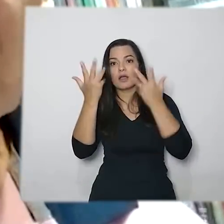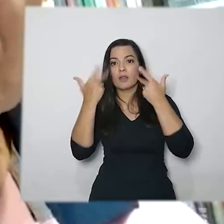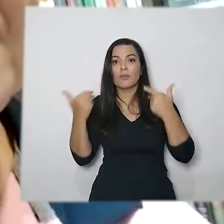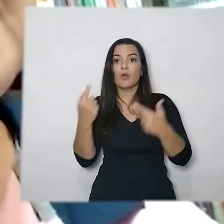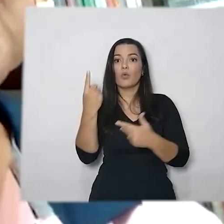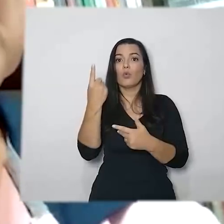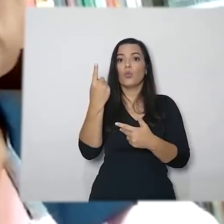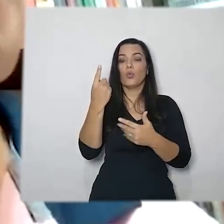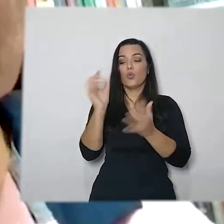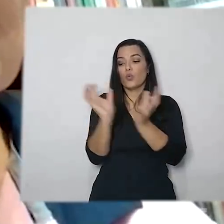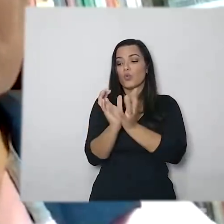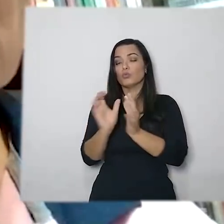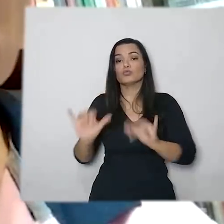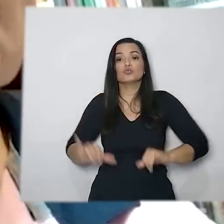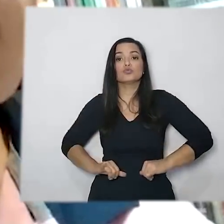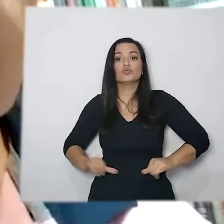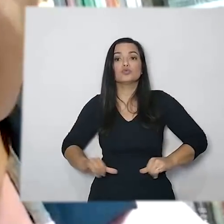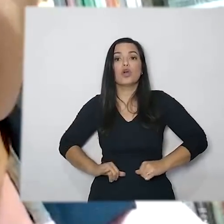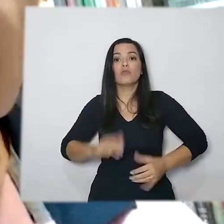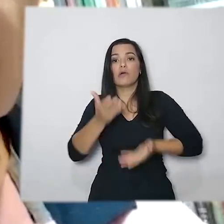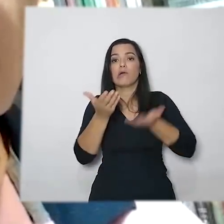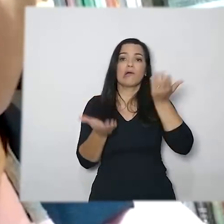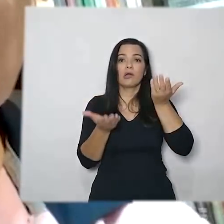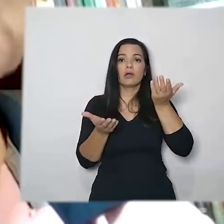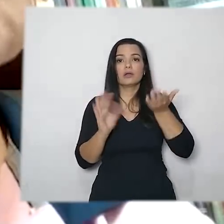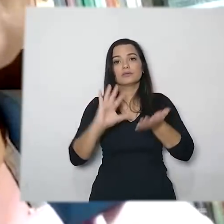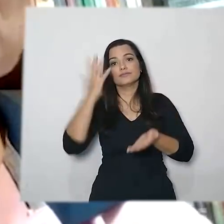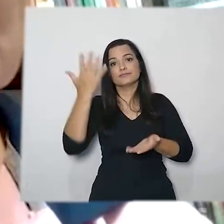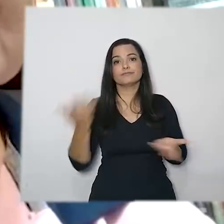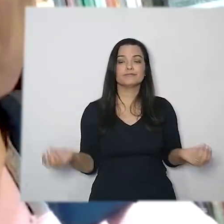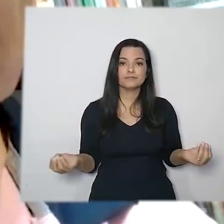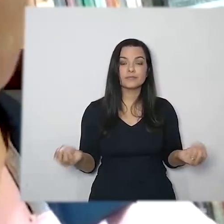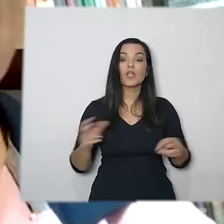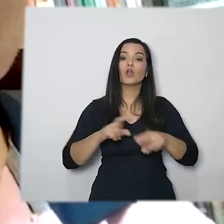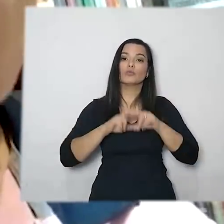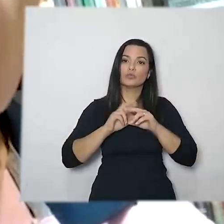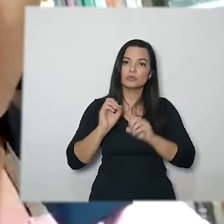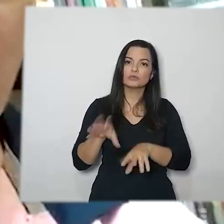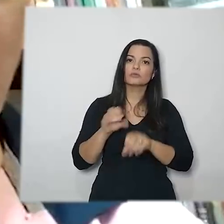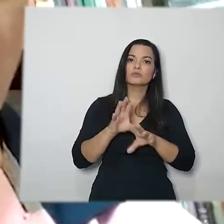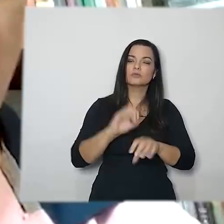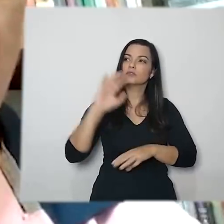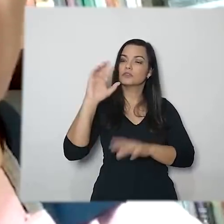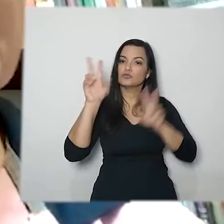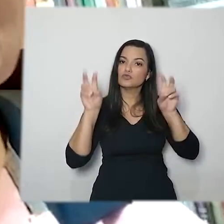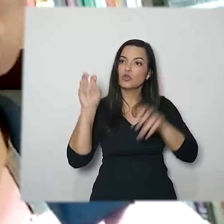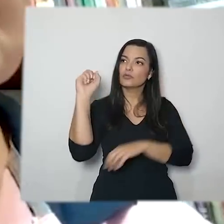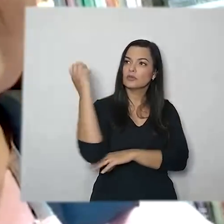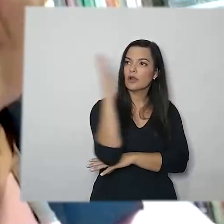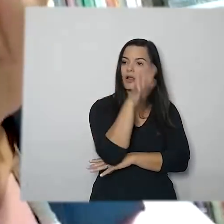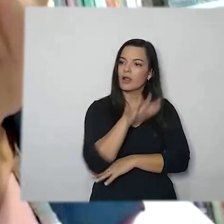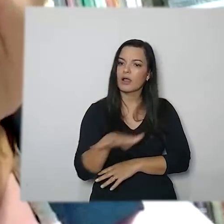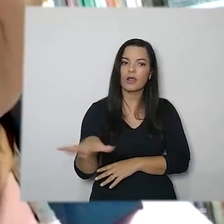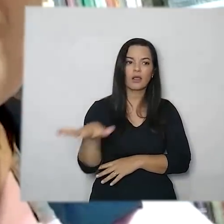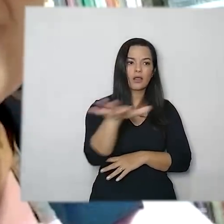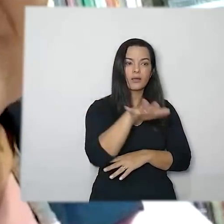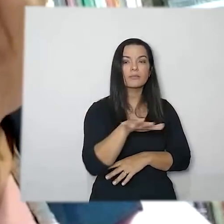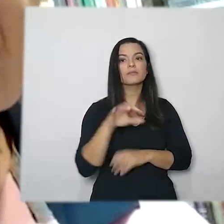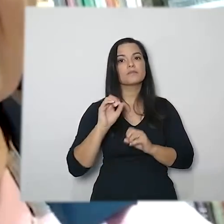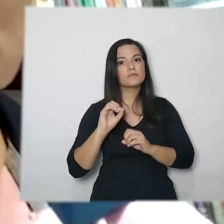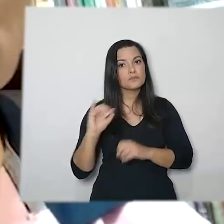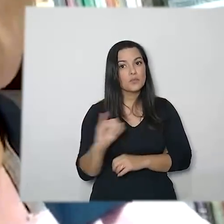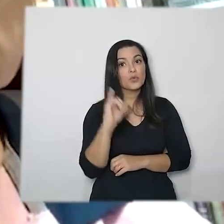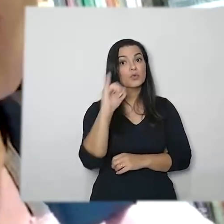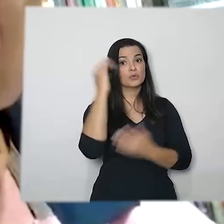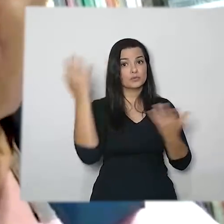na ponta e vamos chegar então ao desequilíbrio. Por isso que a educação ambiental é tão importante, porque ela nos ensina a